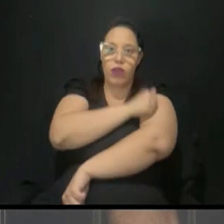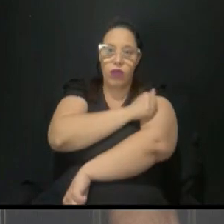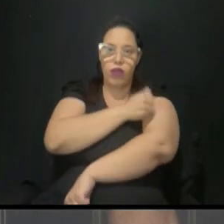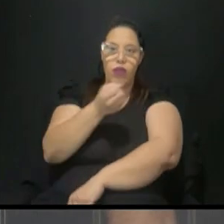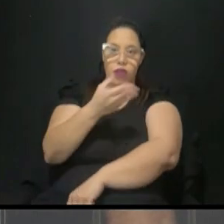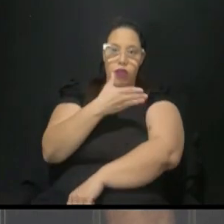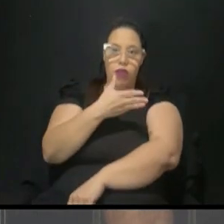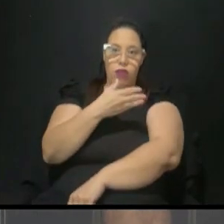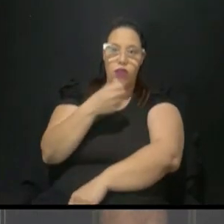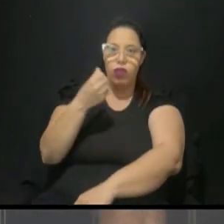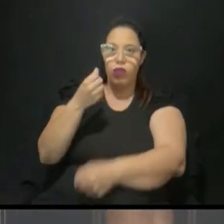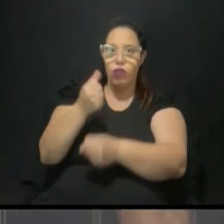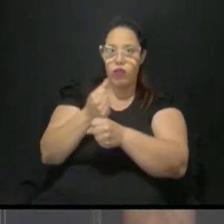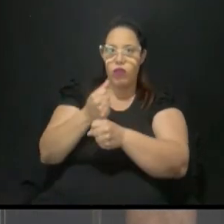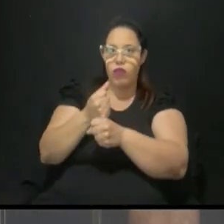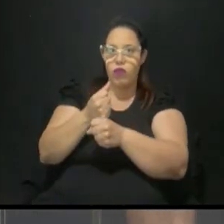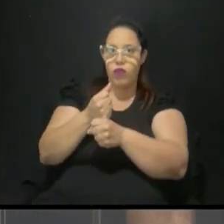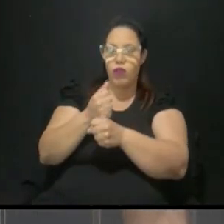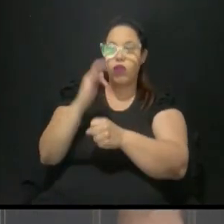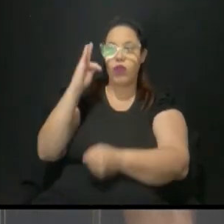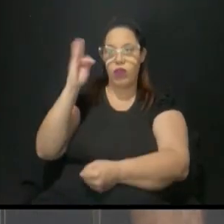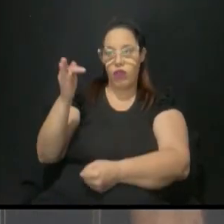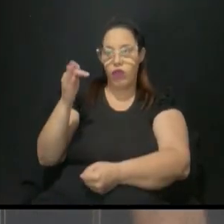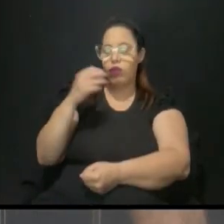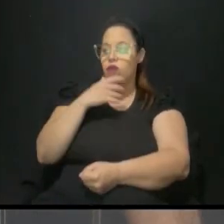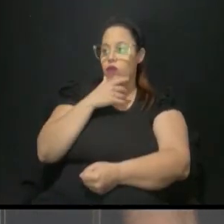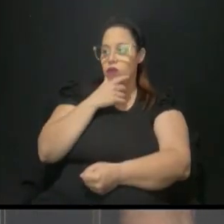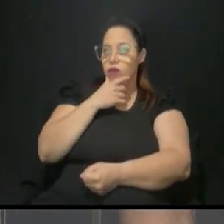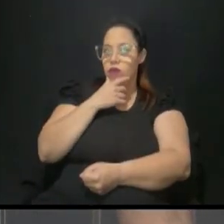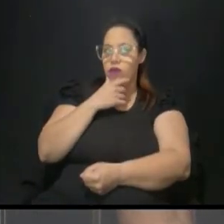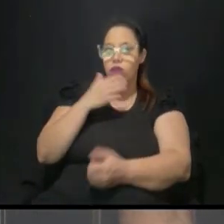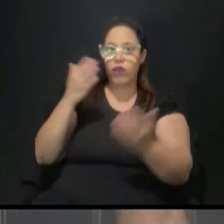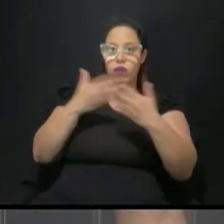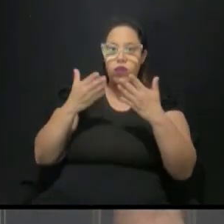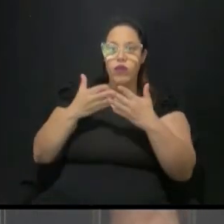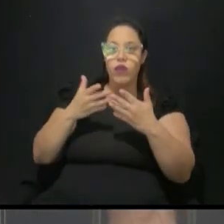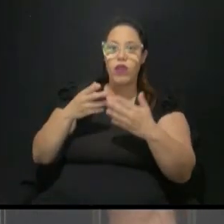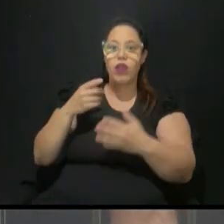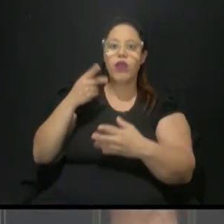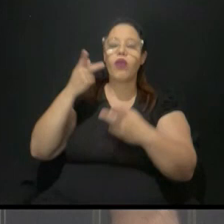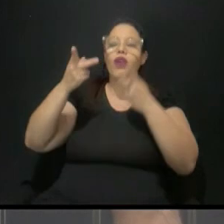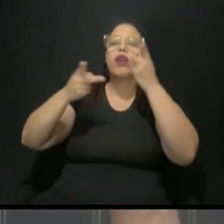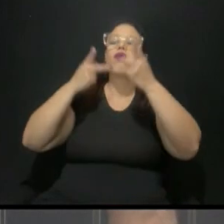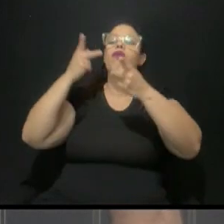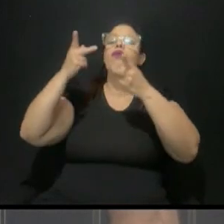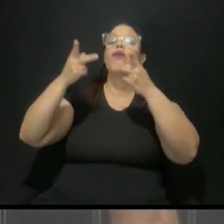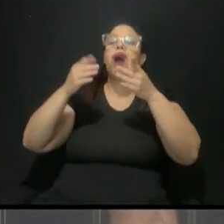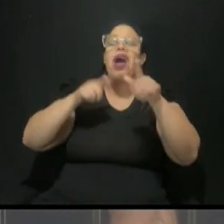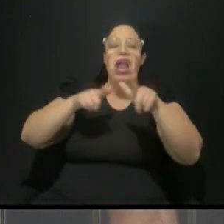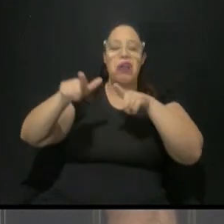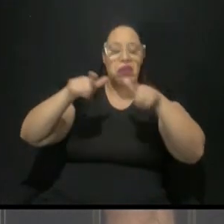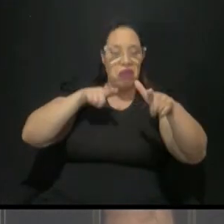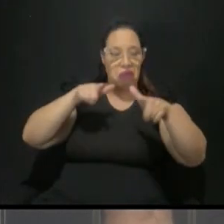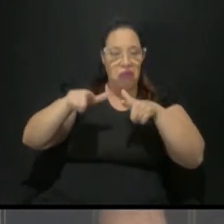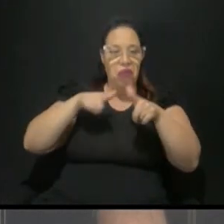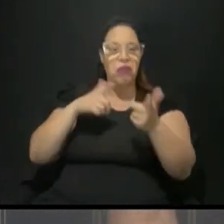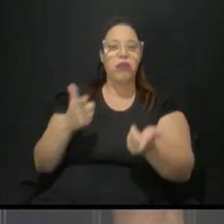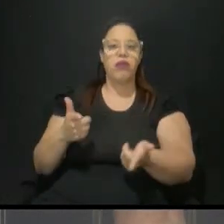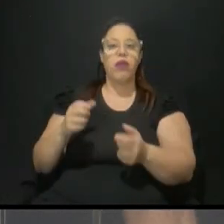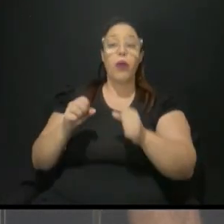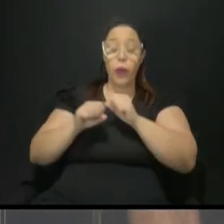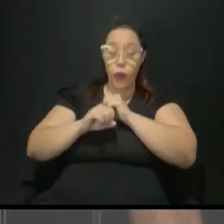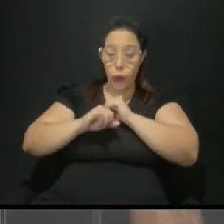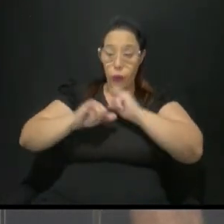ano de formação, e hoje com essa fala, com esse trabalho, né, divulgando cada vez